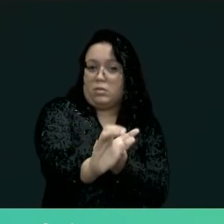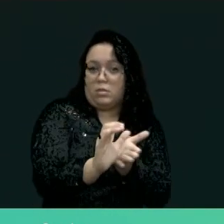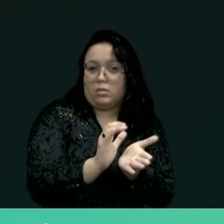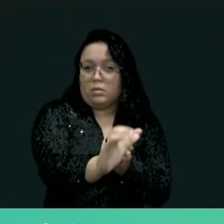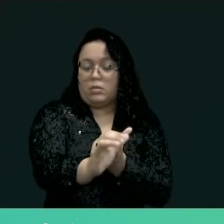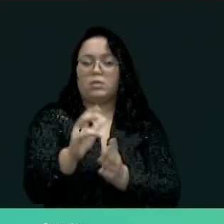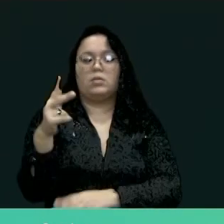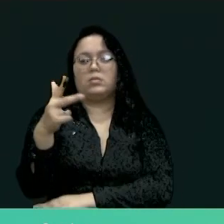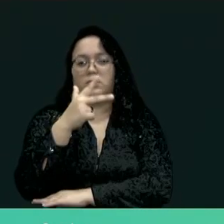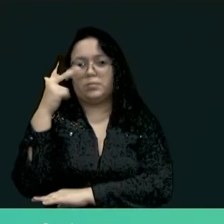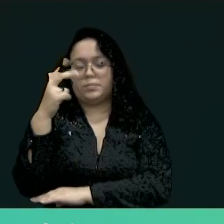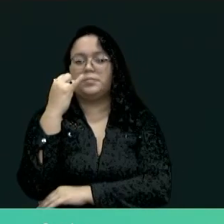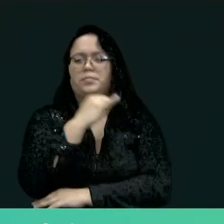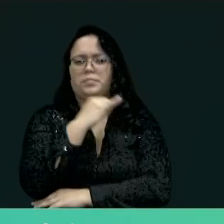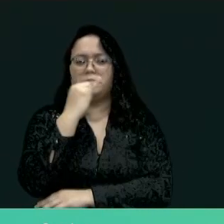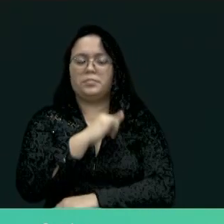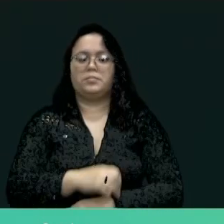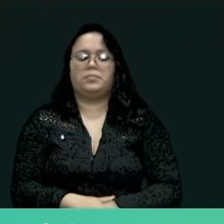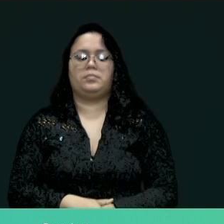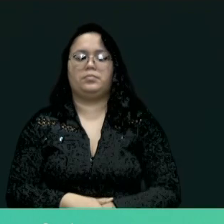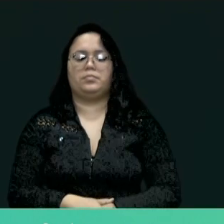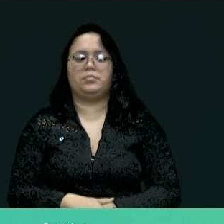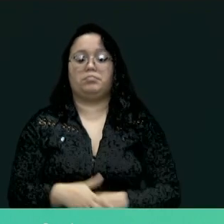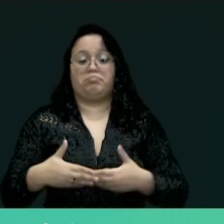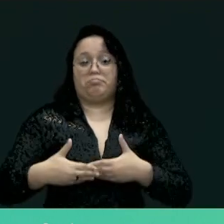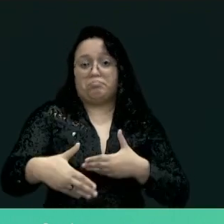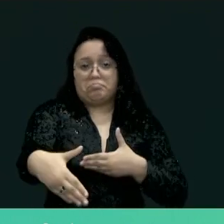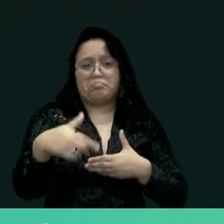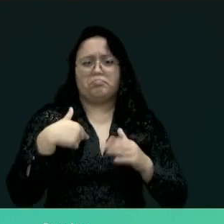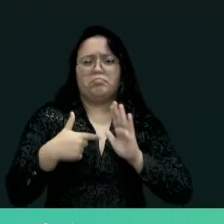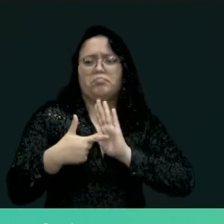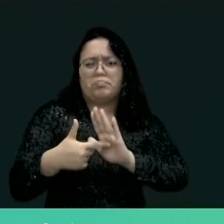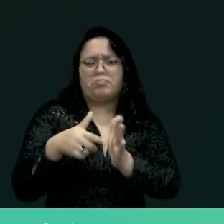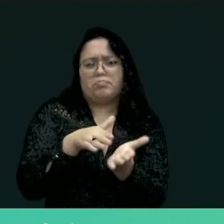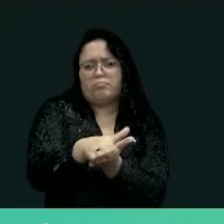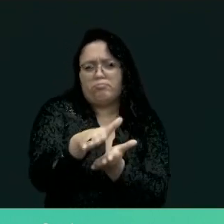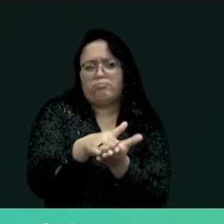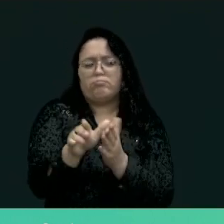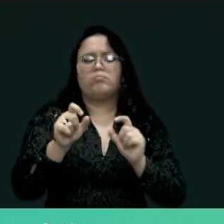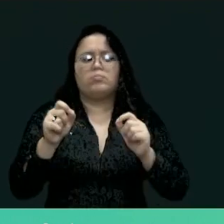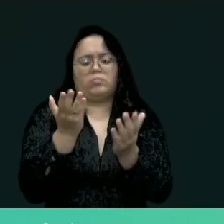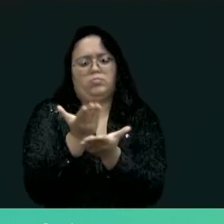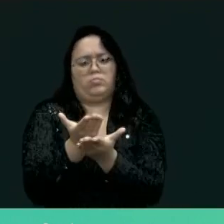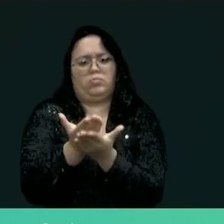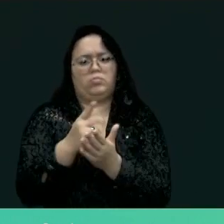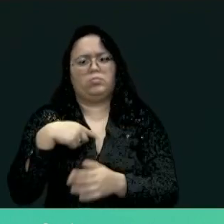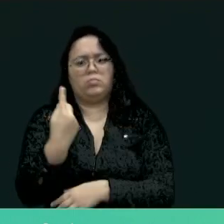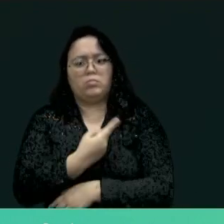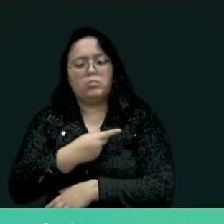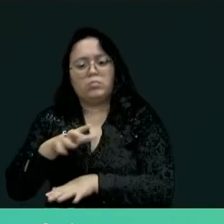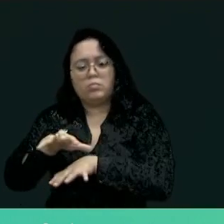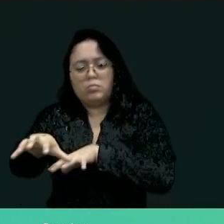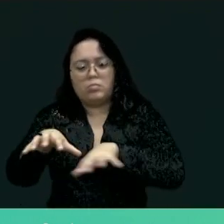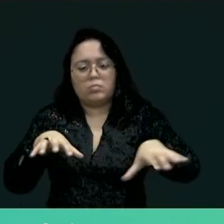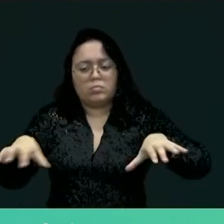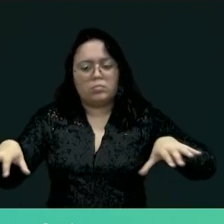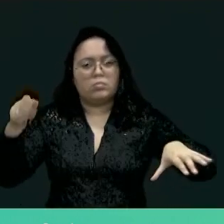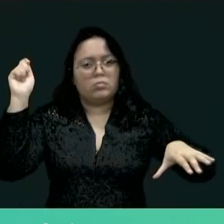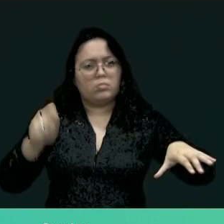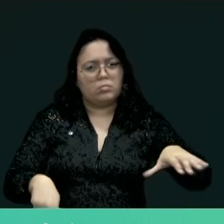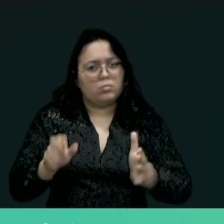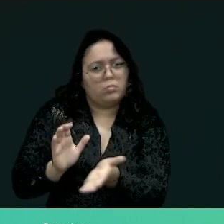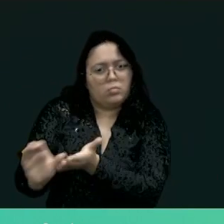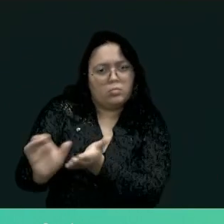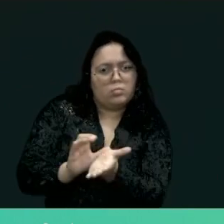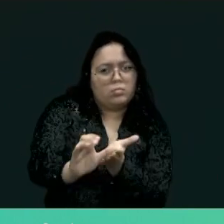energia eólica. E, recentemente, nós publicamos estudos mostrando que as regiões que receberam